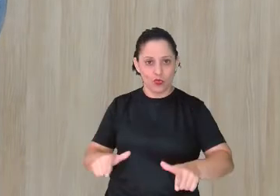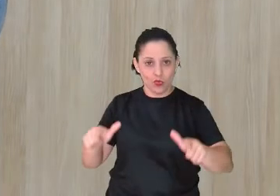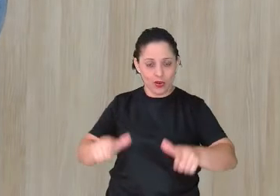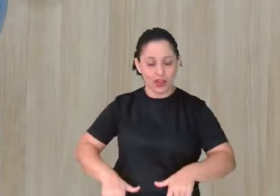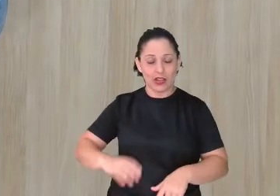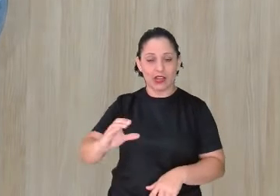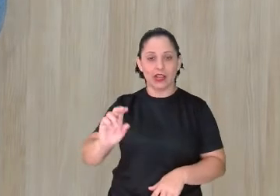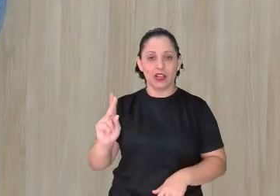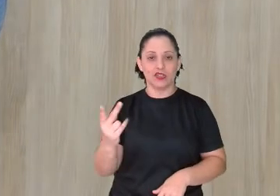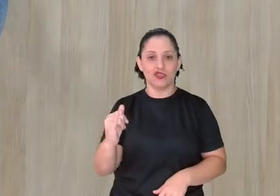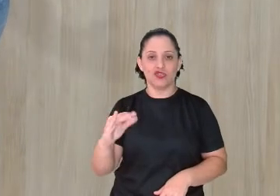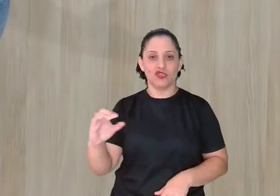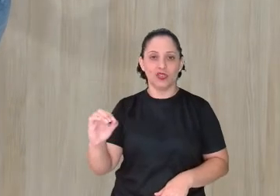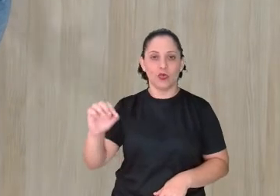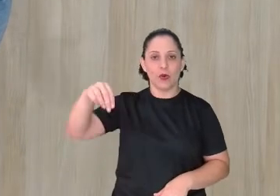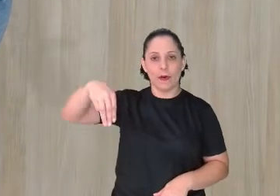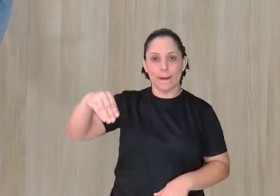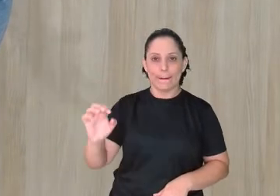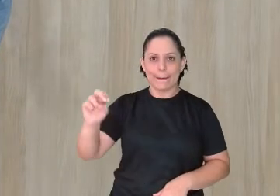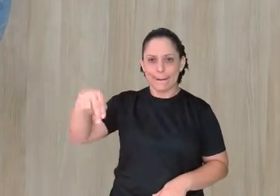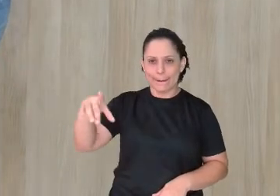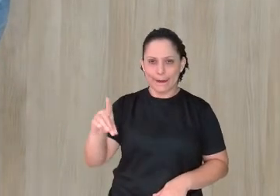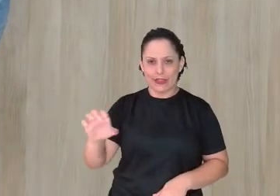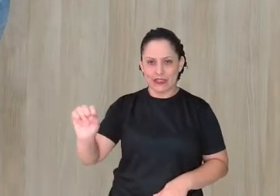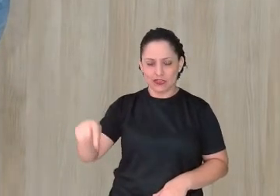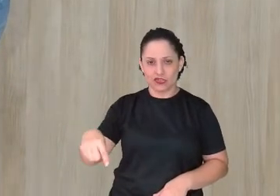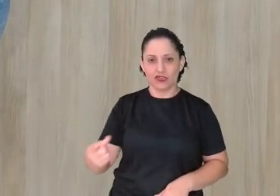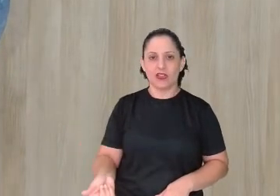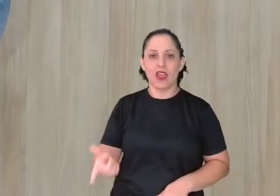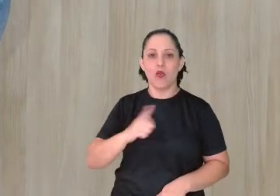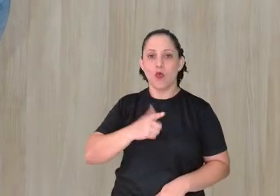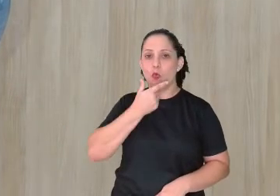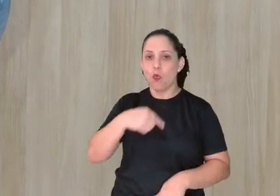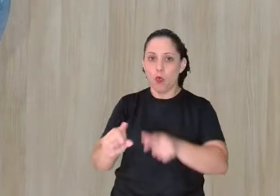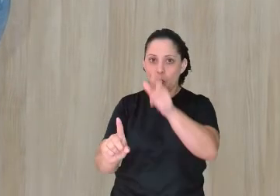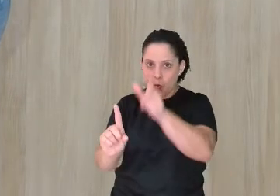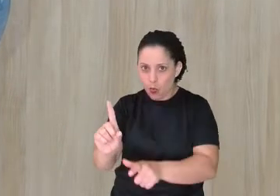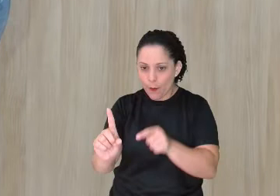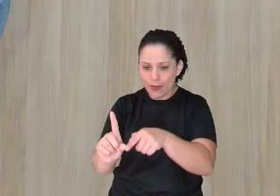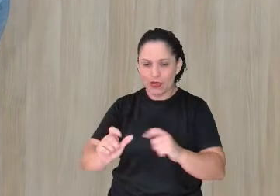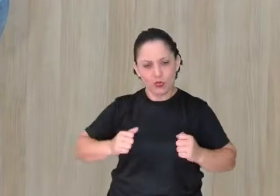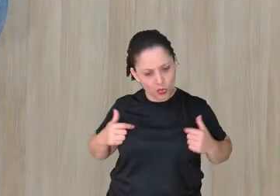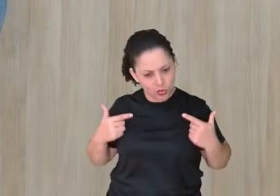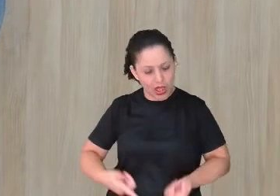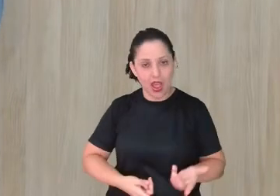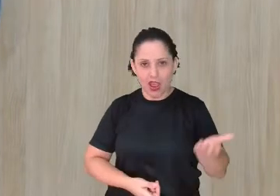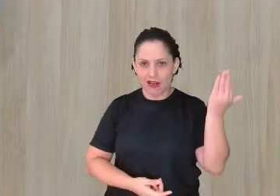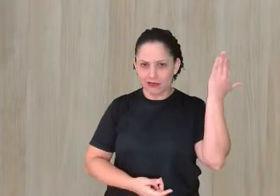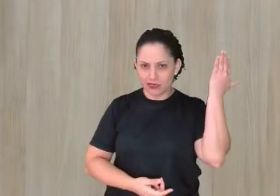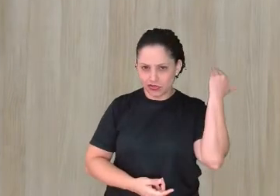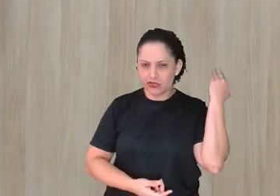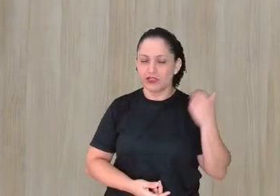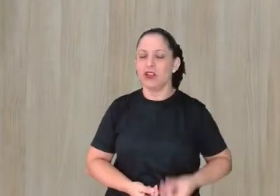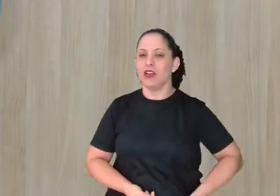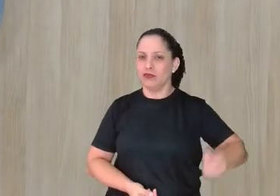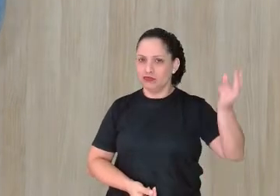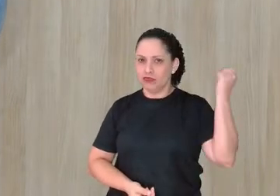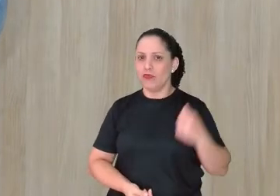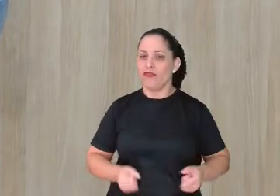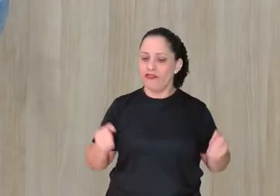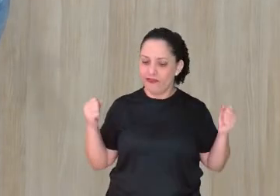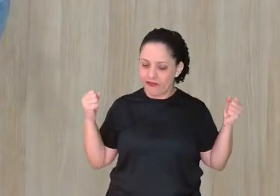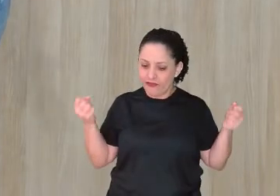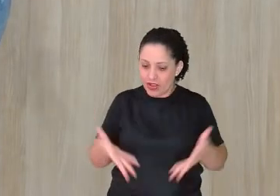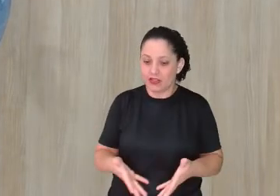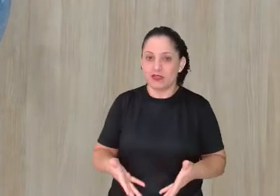exemplo, mas são tantos por aí, gente, que lutam todos os dias, né? Como o Chico Mendes, ele era um ativista fortíssimo, né? E